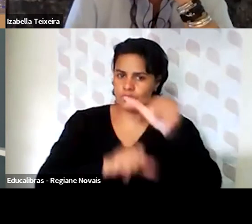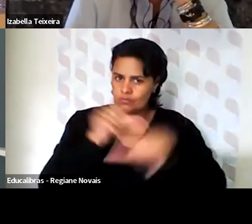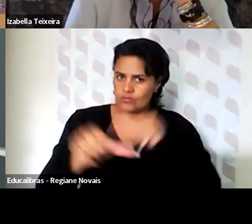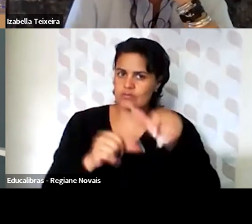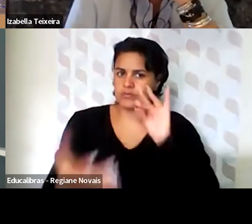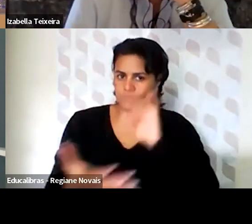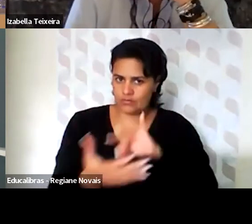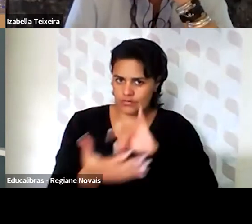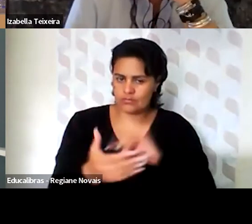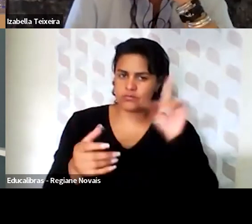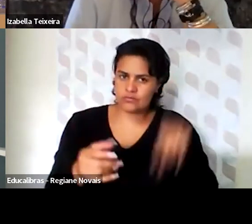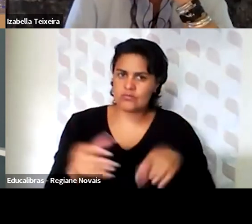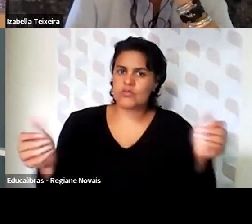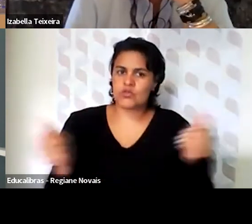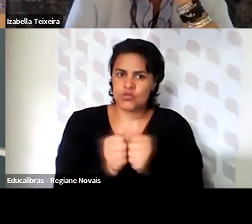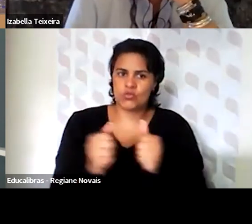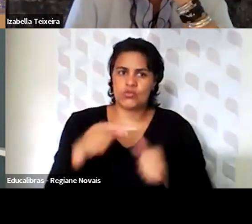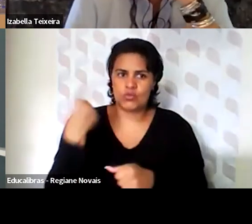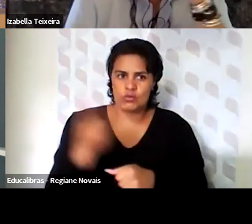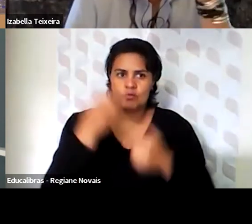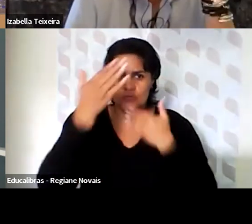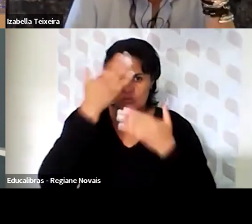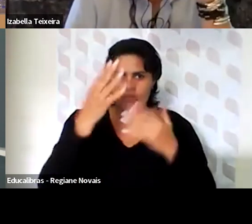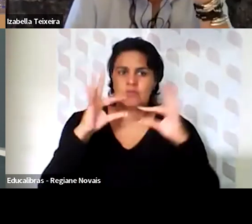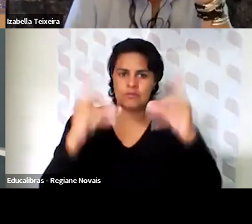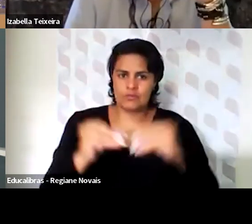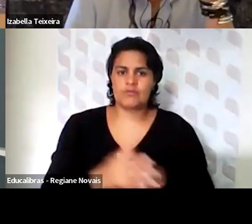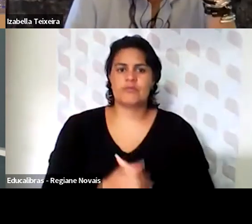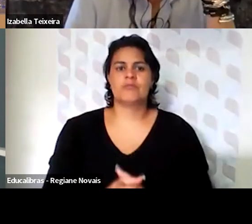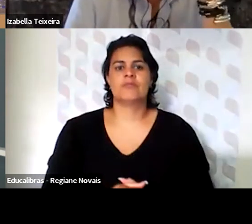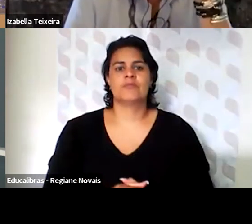mas também ao nosso nível. Muito obrigada a todos.